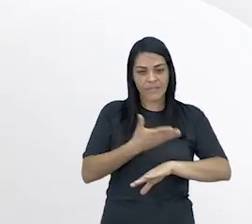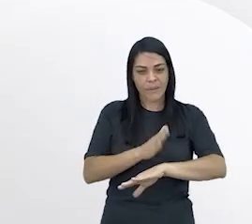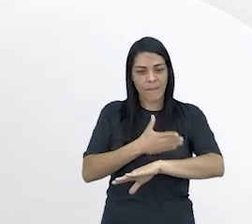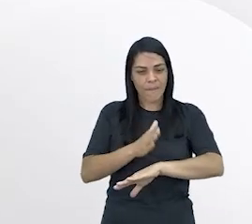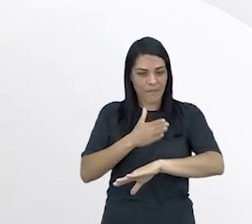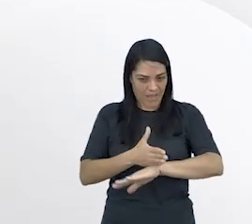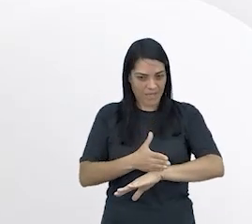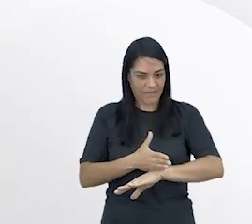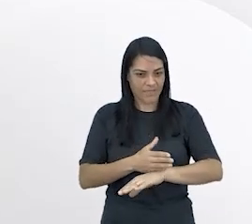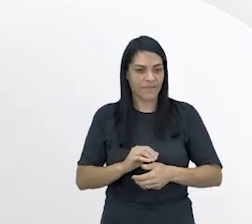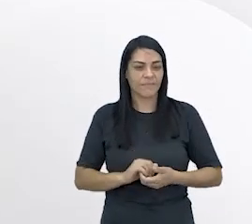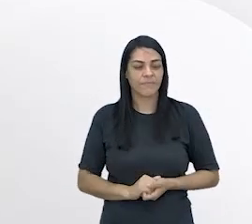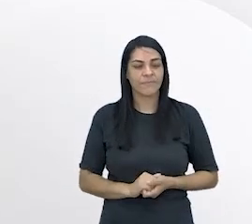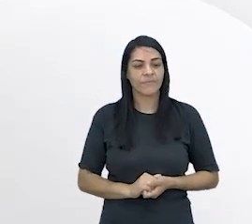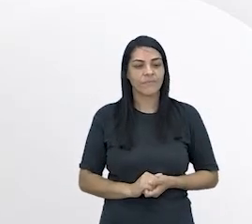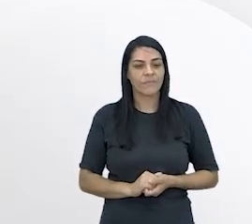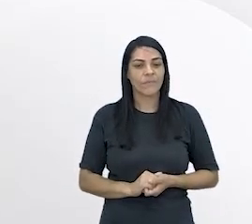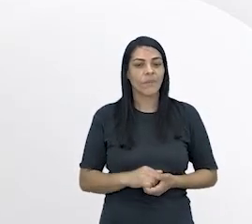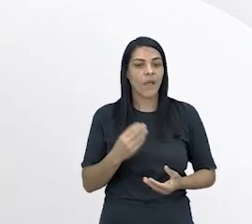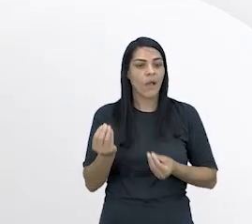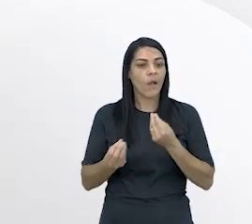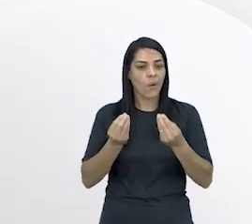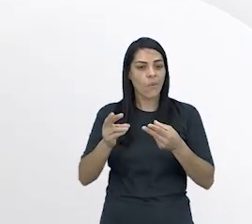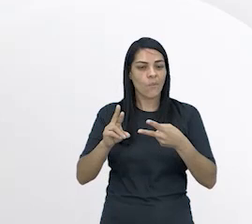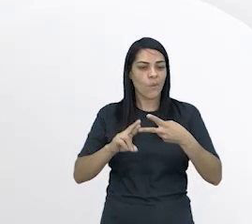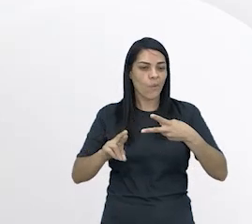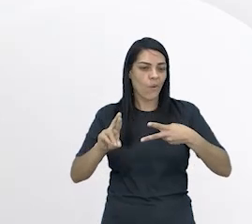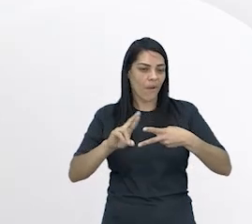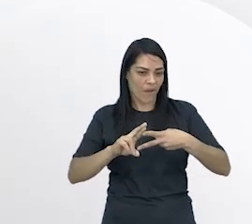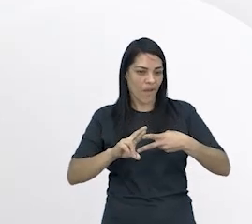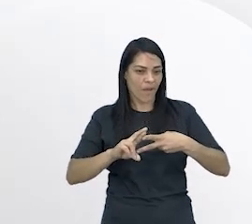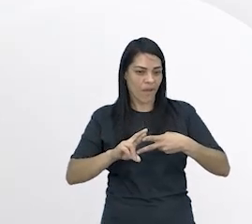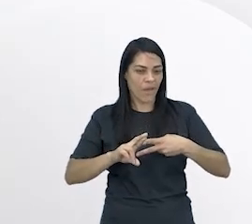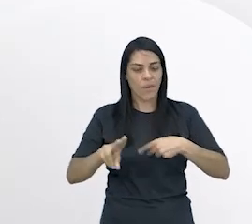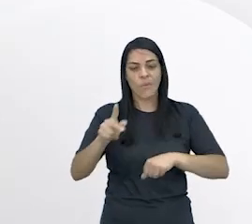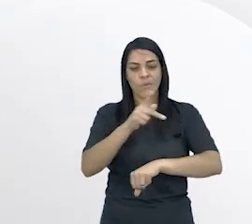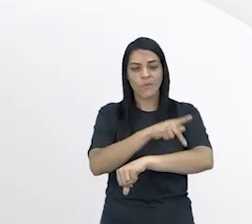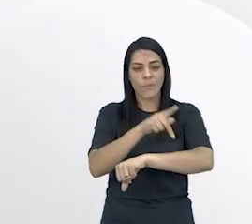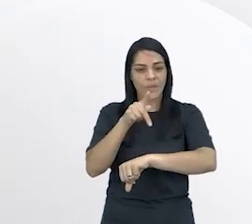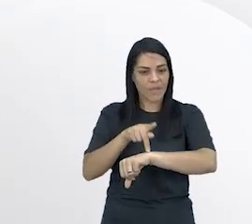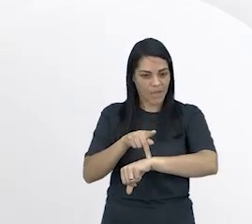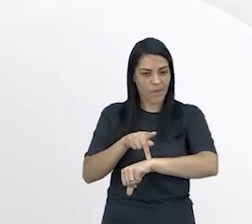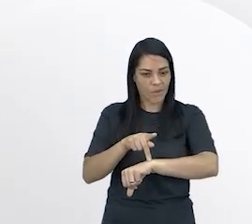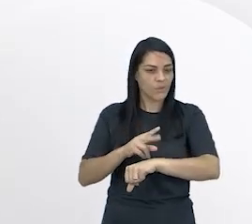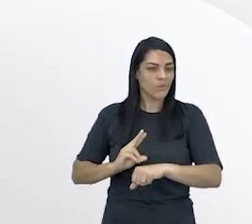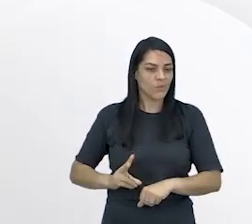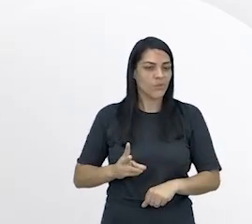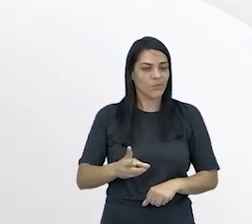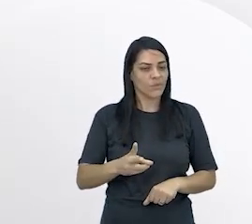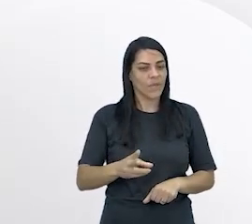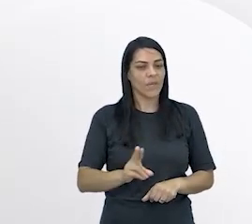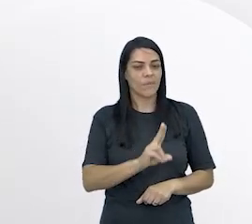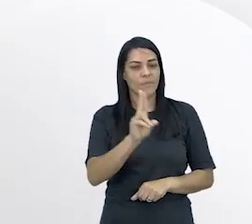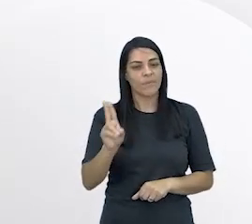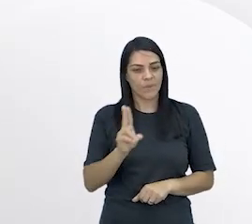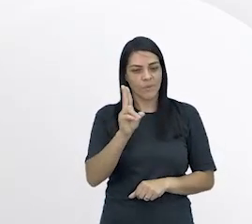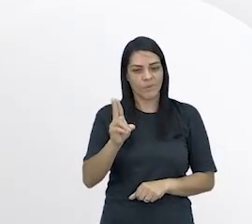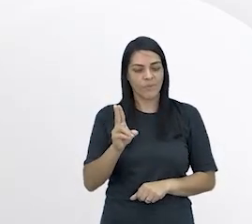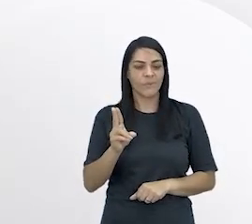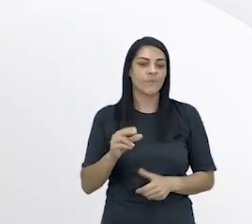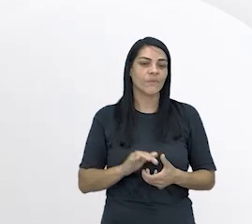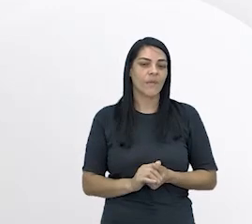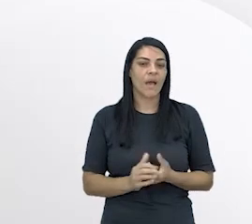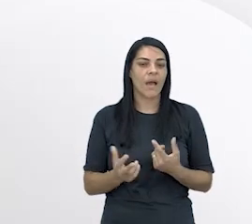práticas docentes. Então é bem interessante aí a gente sempre estar trazendo aí algumas competências